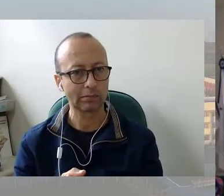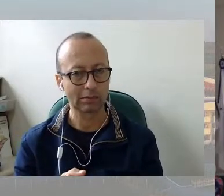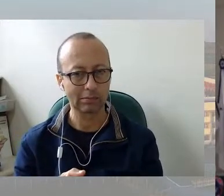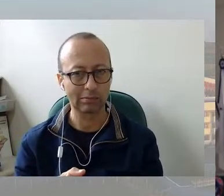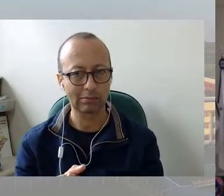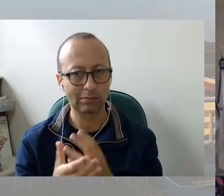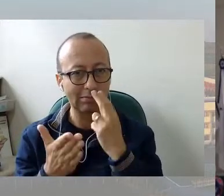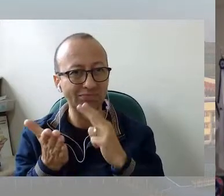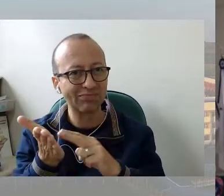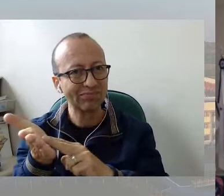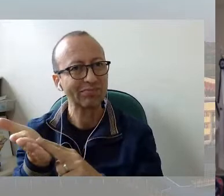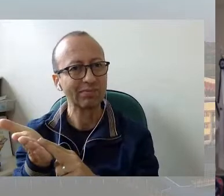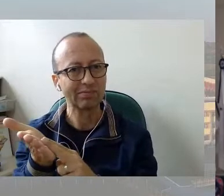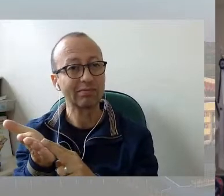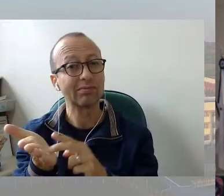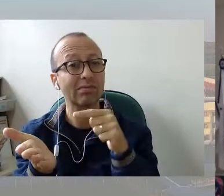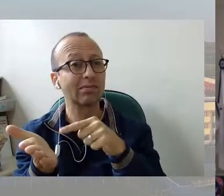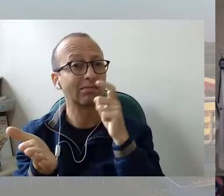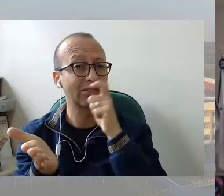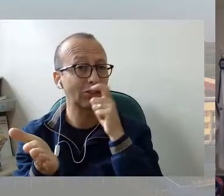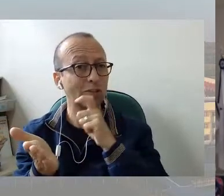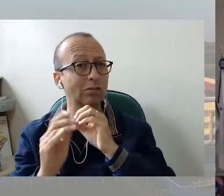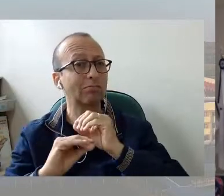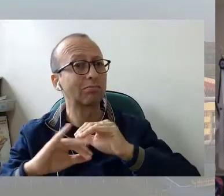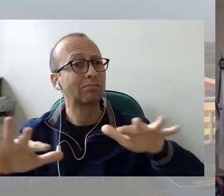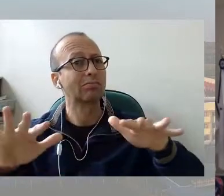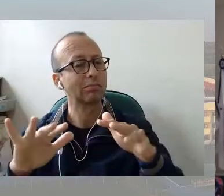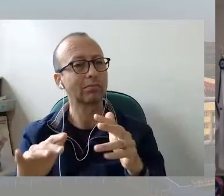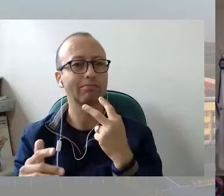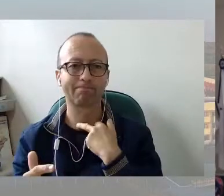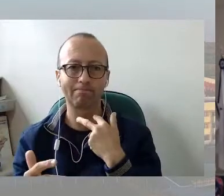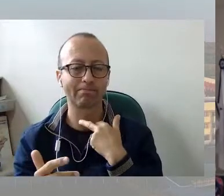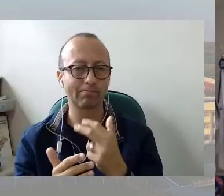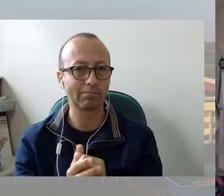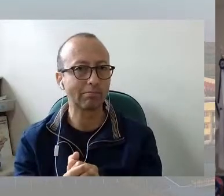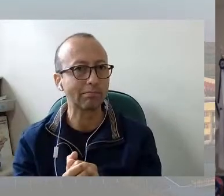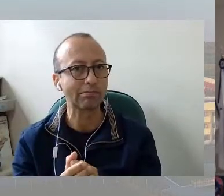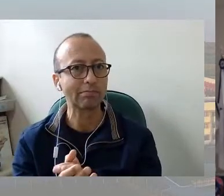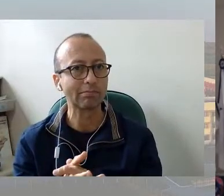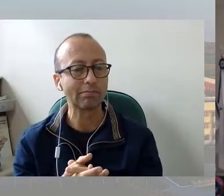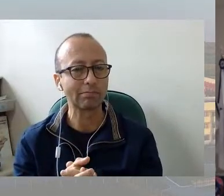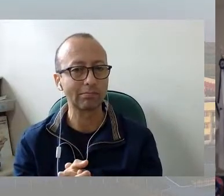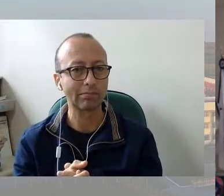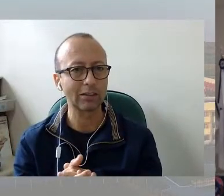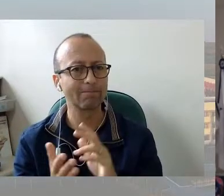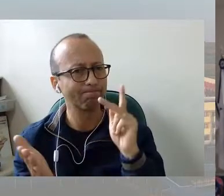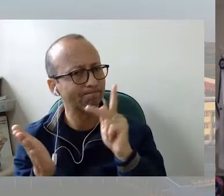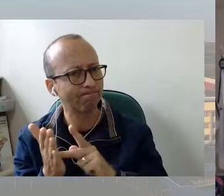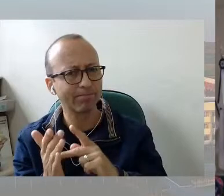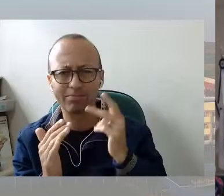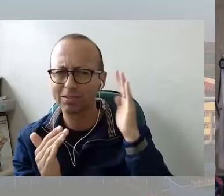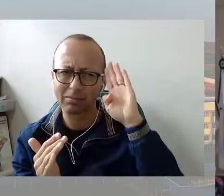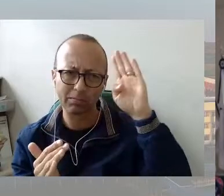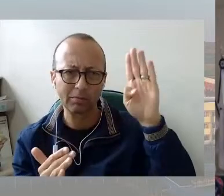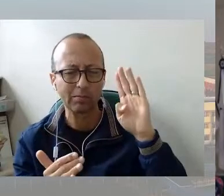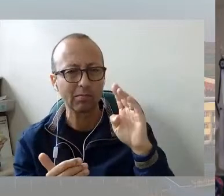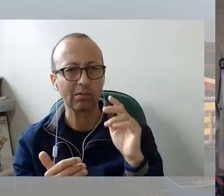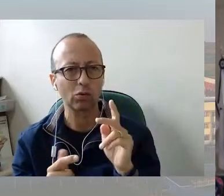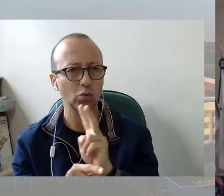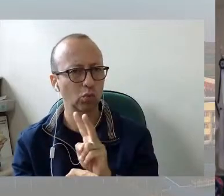onde nela contenha fatos inverídicos. A verdade, acima de tudo, ela precisa ser